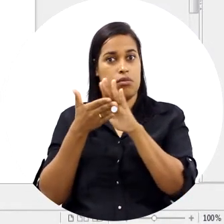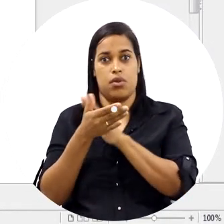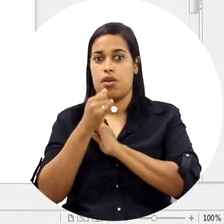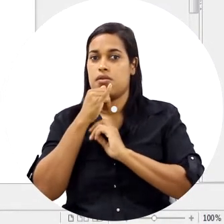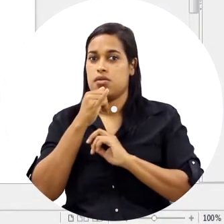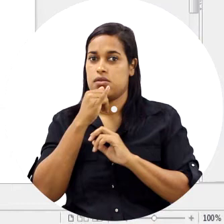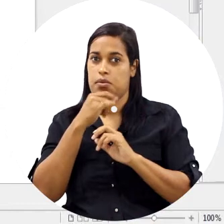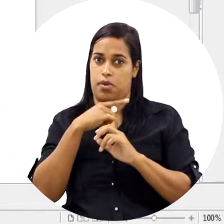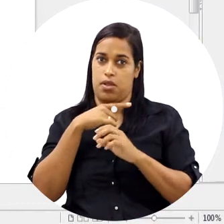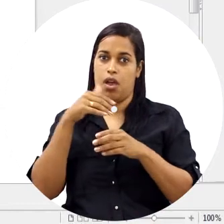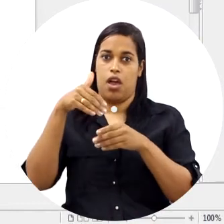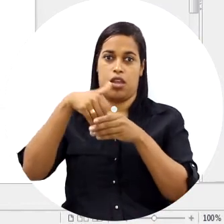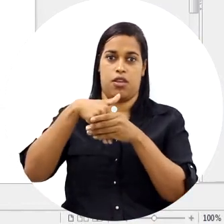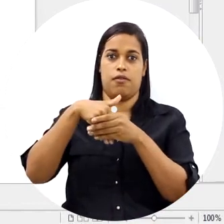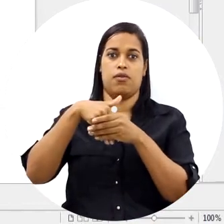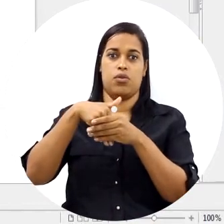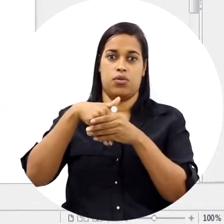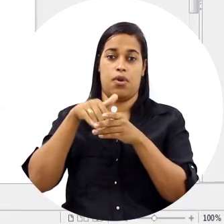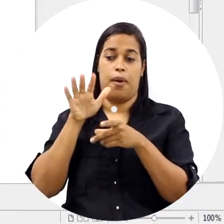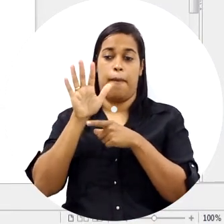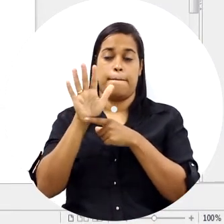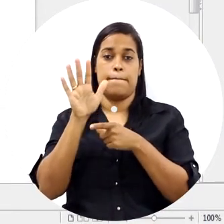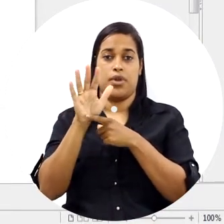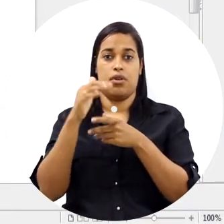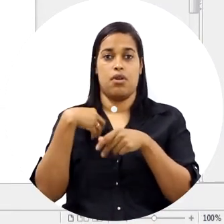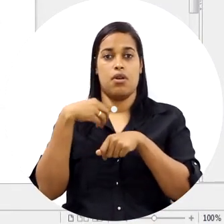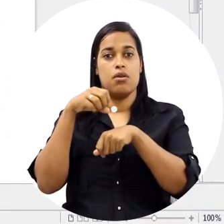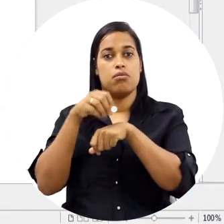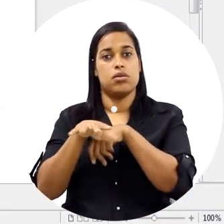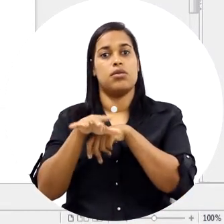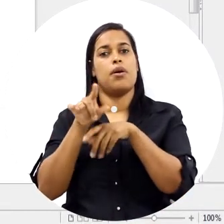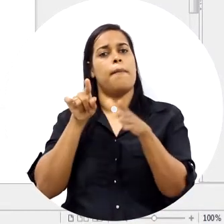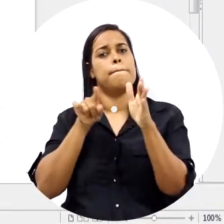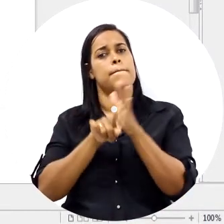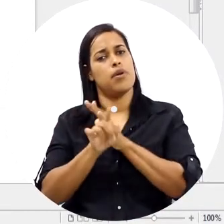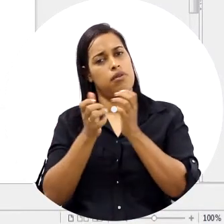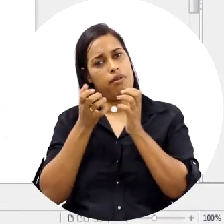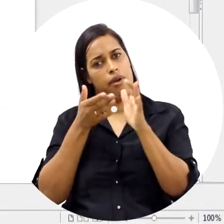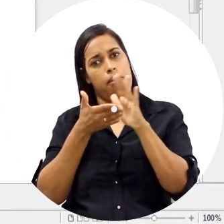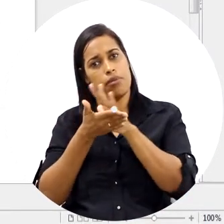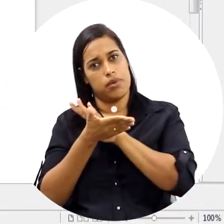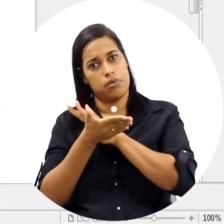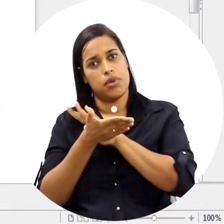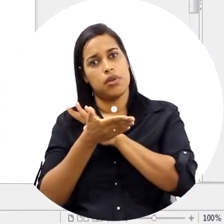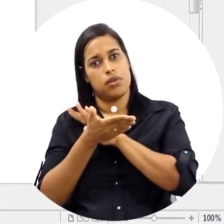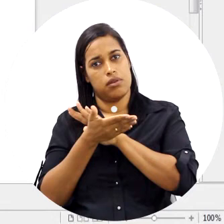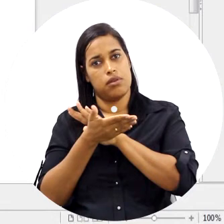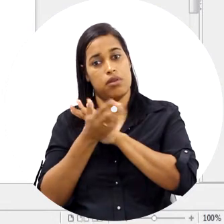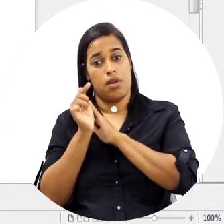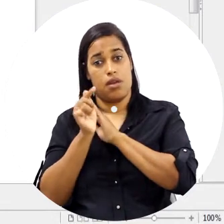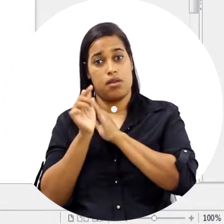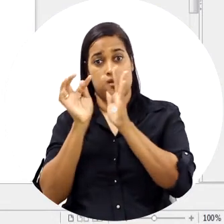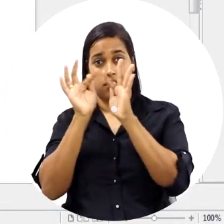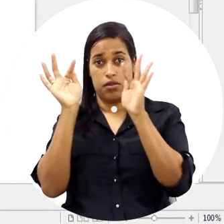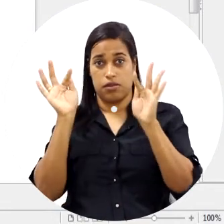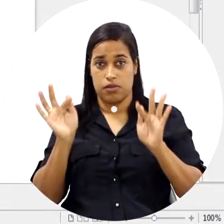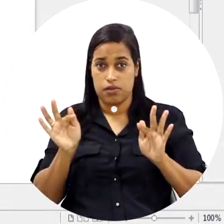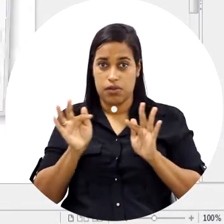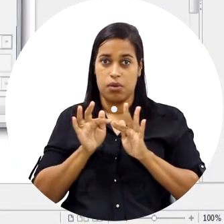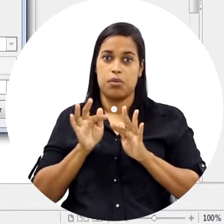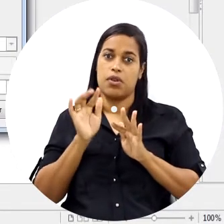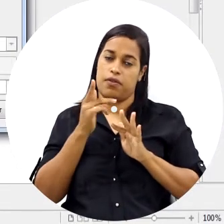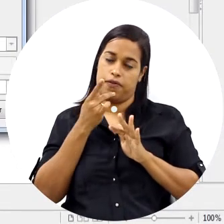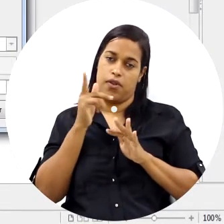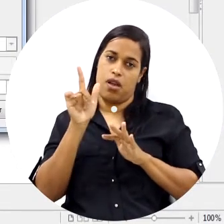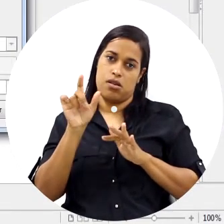exemplo, a gente vai gerar um arquivo. Então, apresenta aqui uma mensagem perguntando se a gente quer imprimir esse formulário. Então, vamos dizer